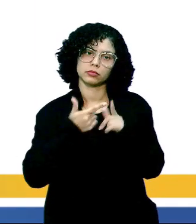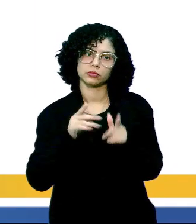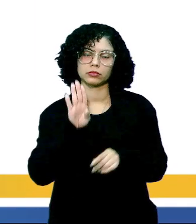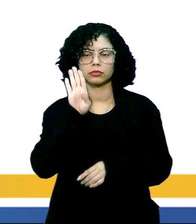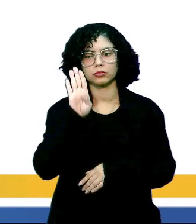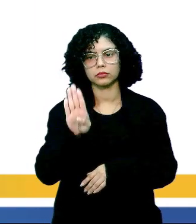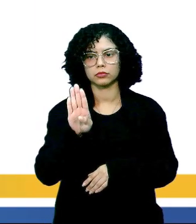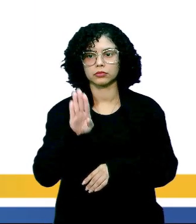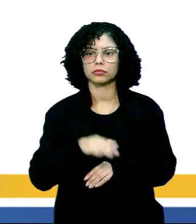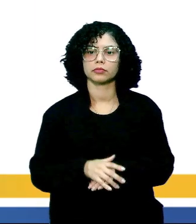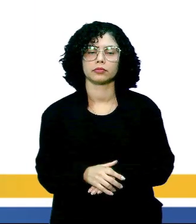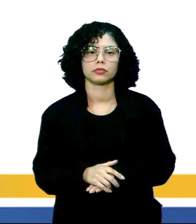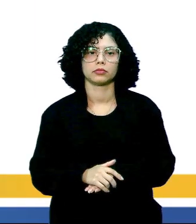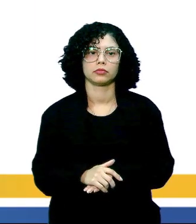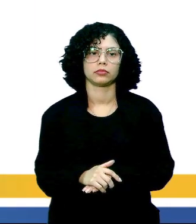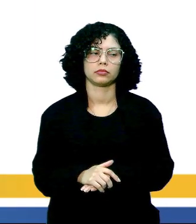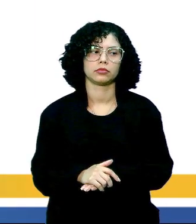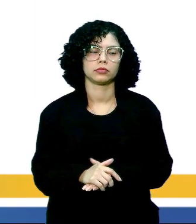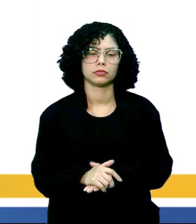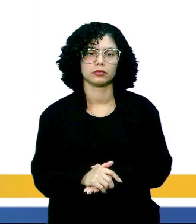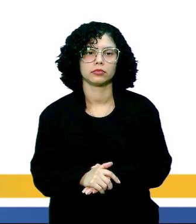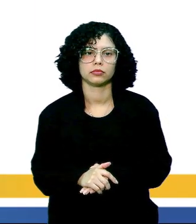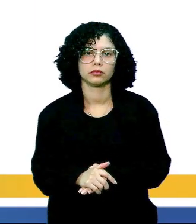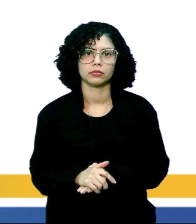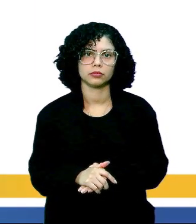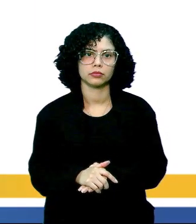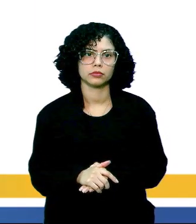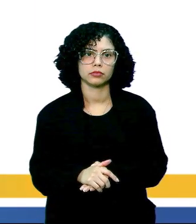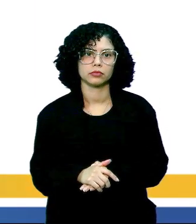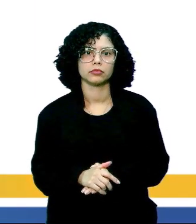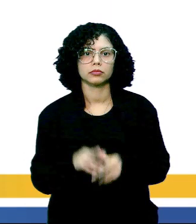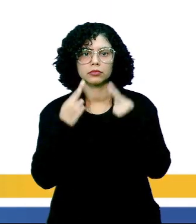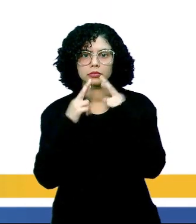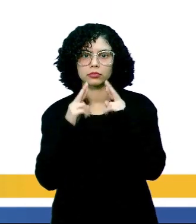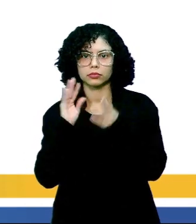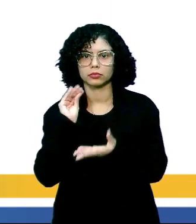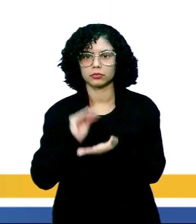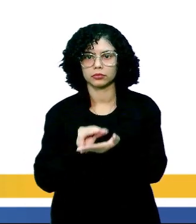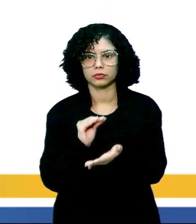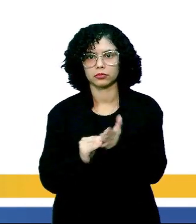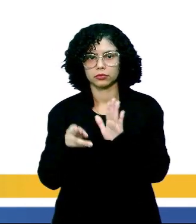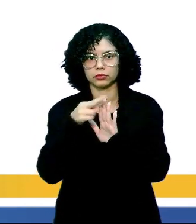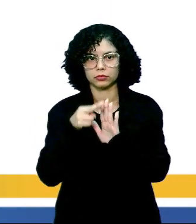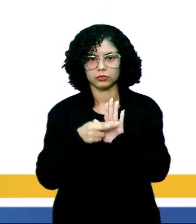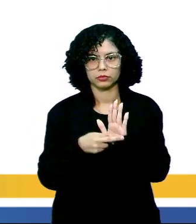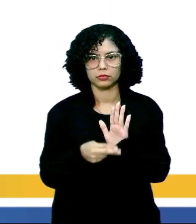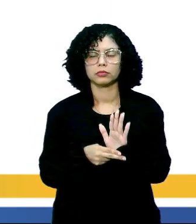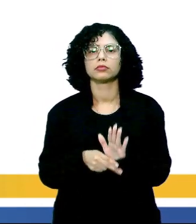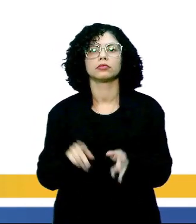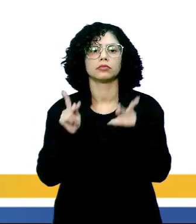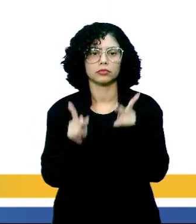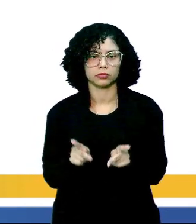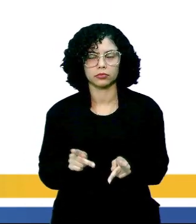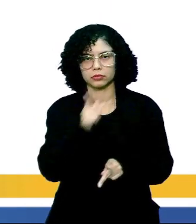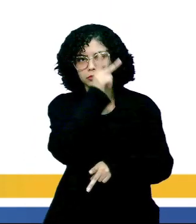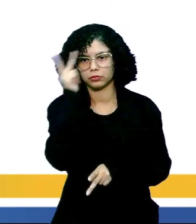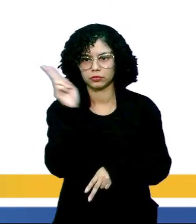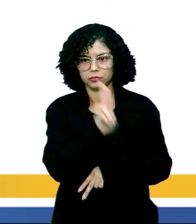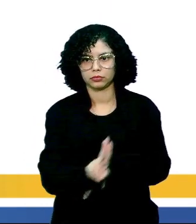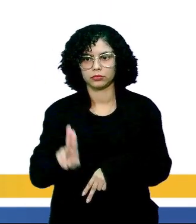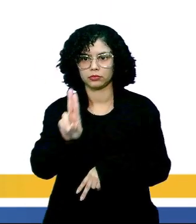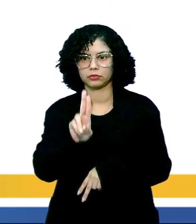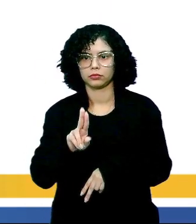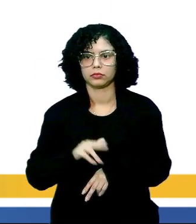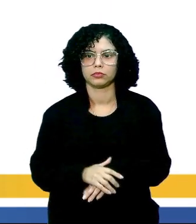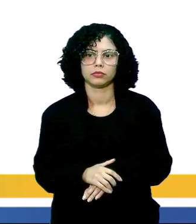Então, a nossa resposta fica ali na letra B, reclamações sobre a falta de normas para o comportamento dos usuários.